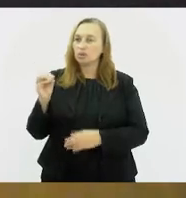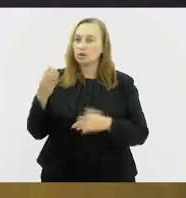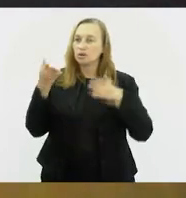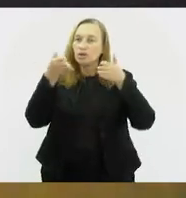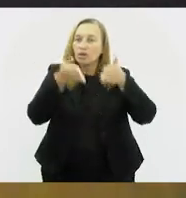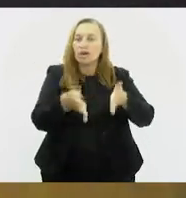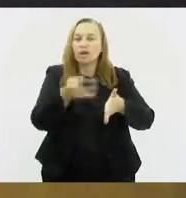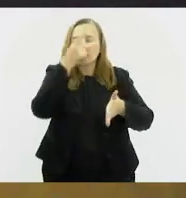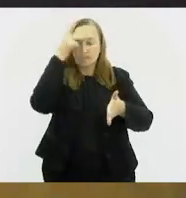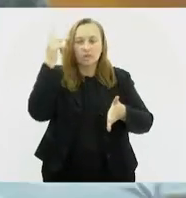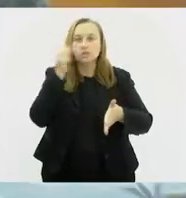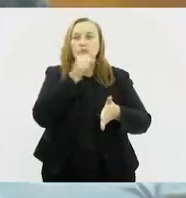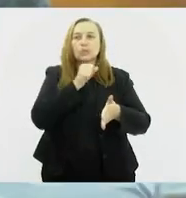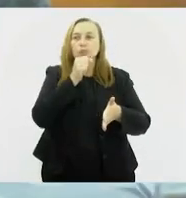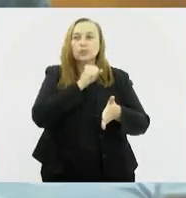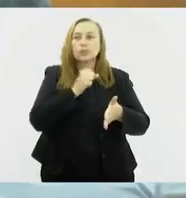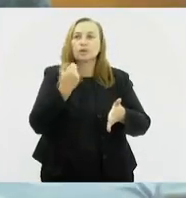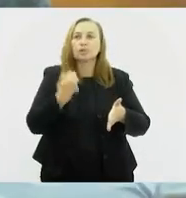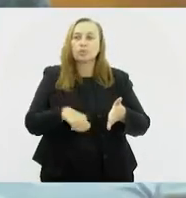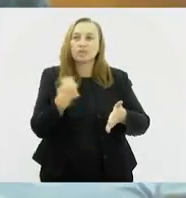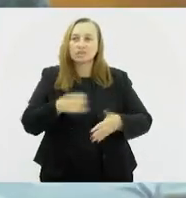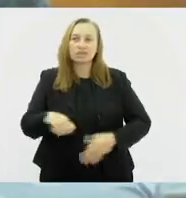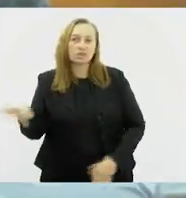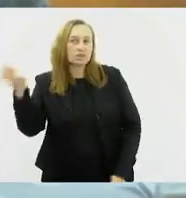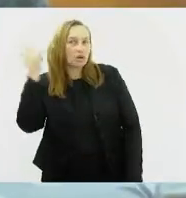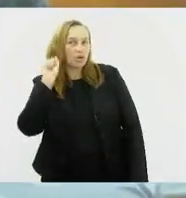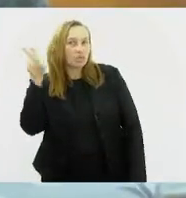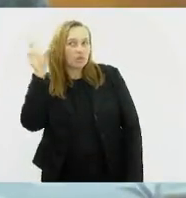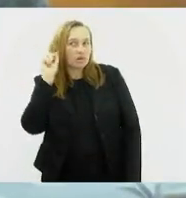pessoas precisam ser ouvidas.